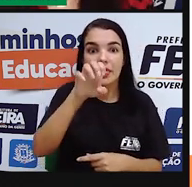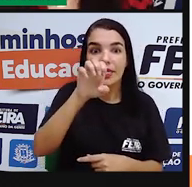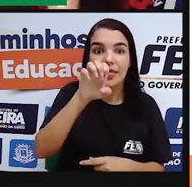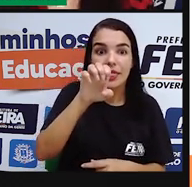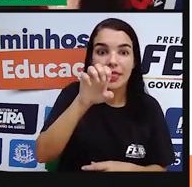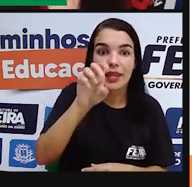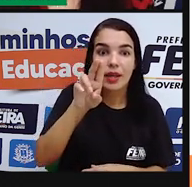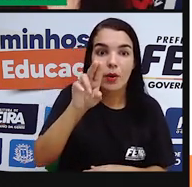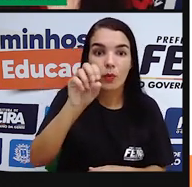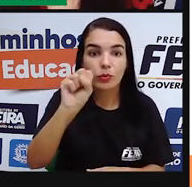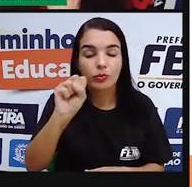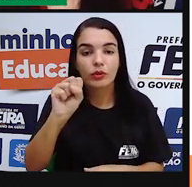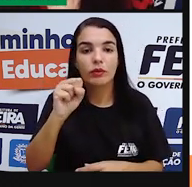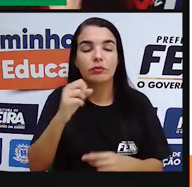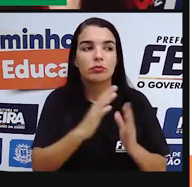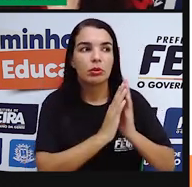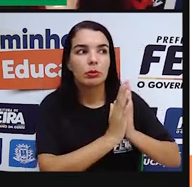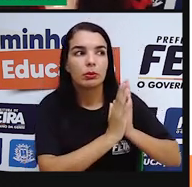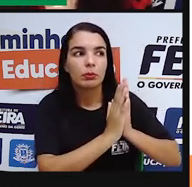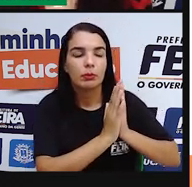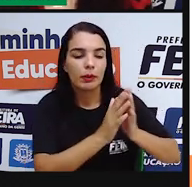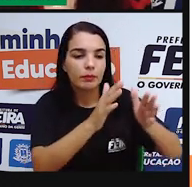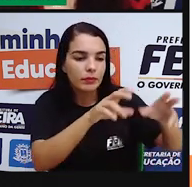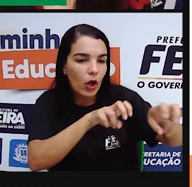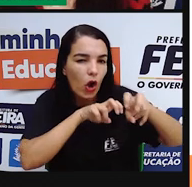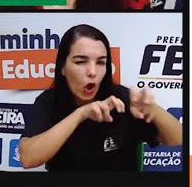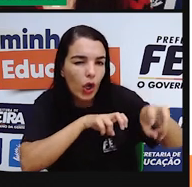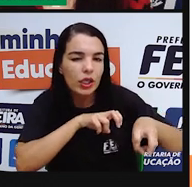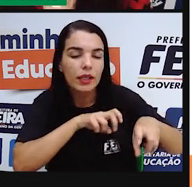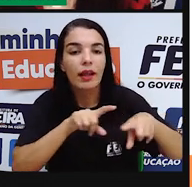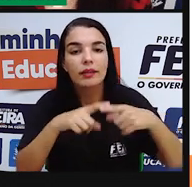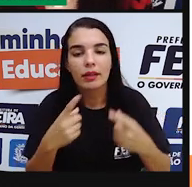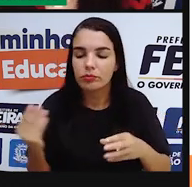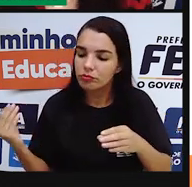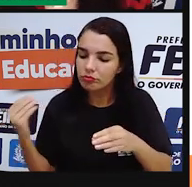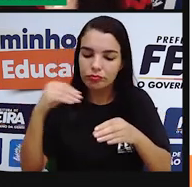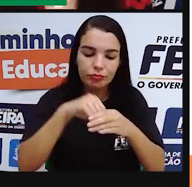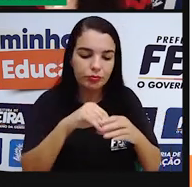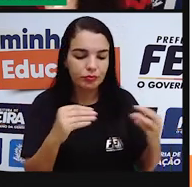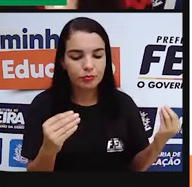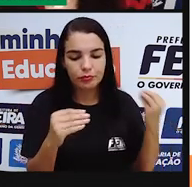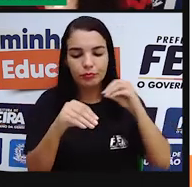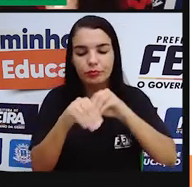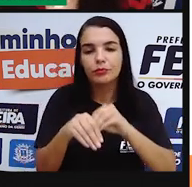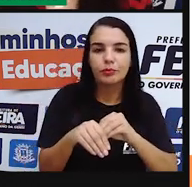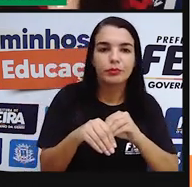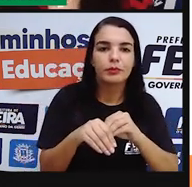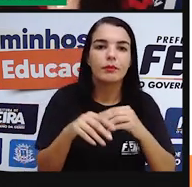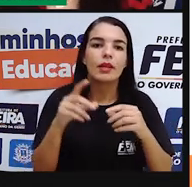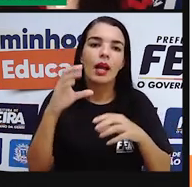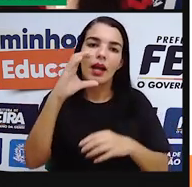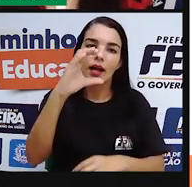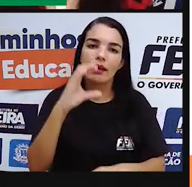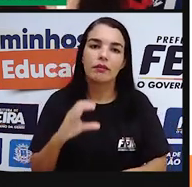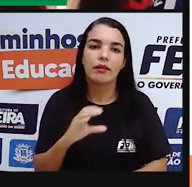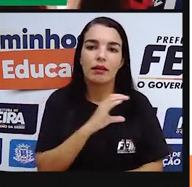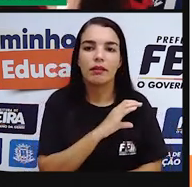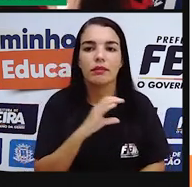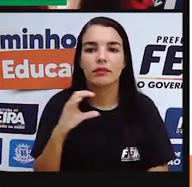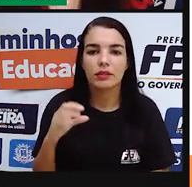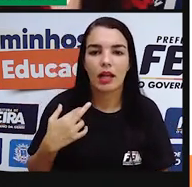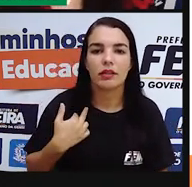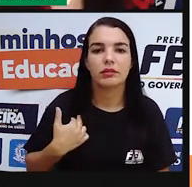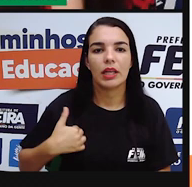colheita, né? Ela acabou aderindo a ela os elementos religiosos, atribuindo assim um